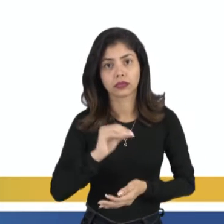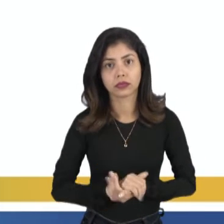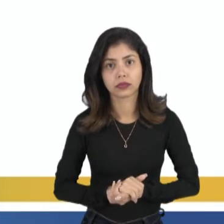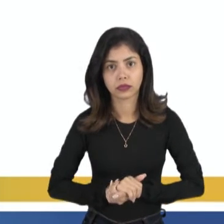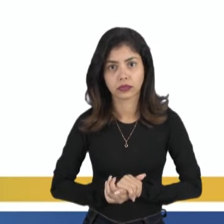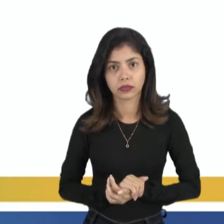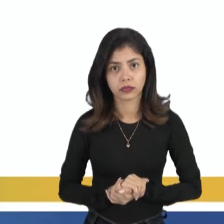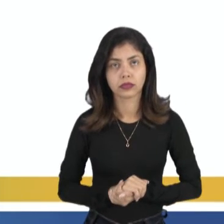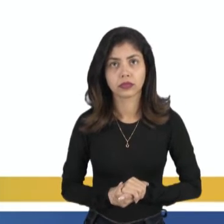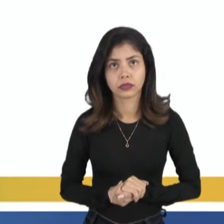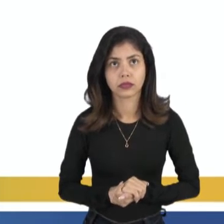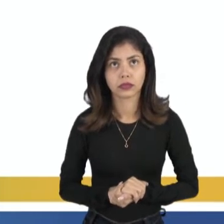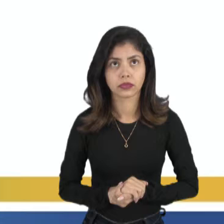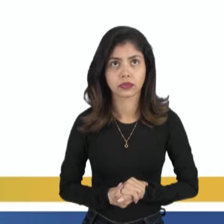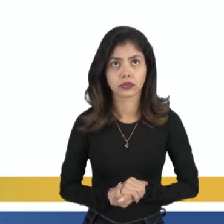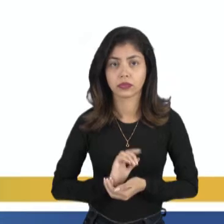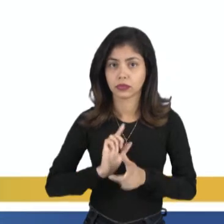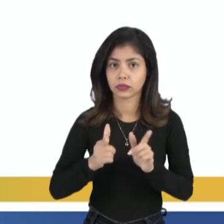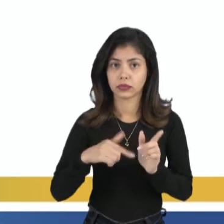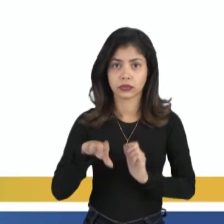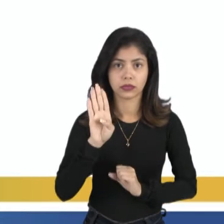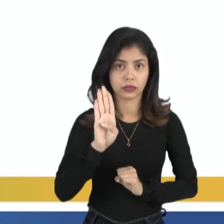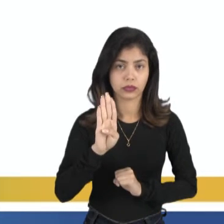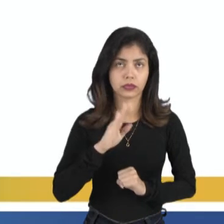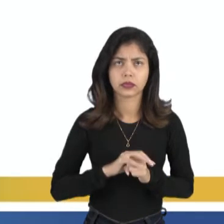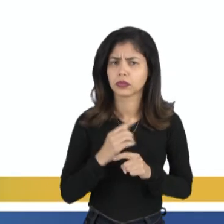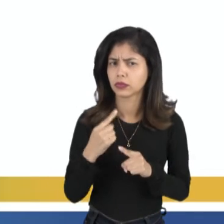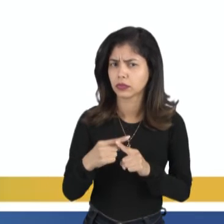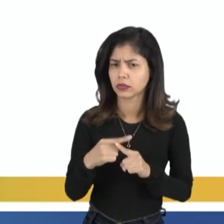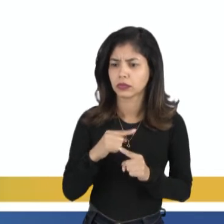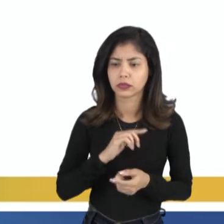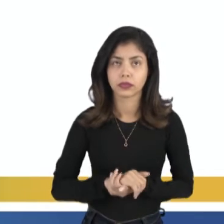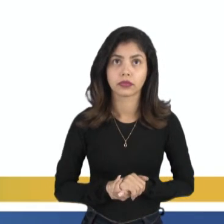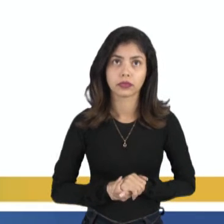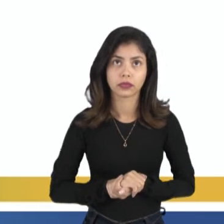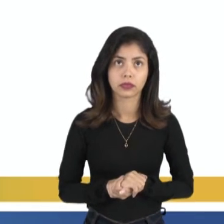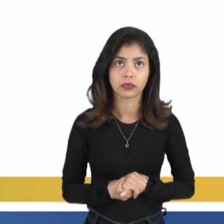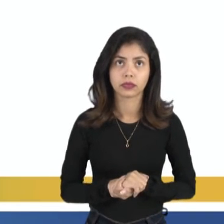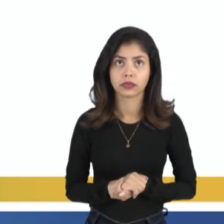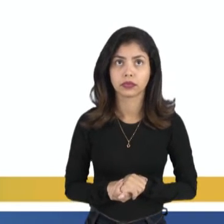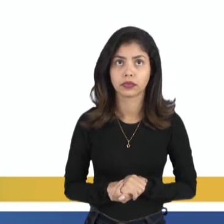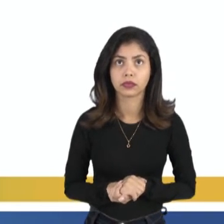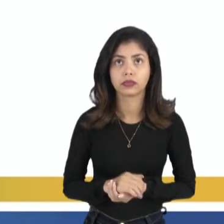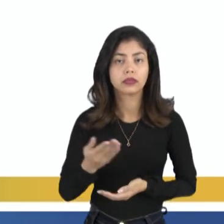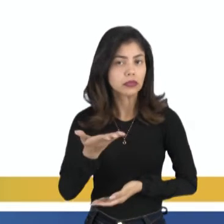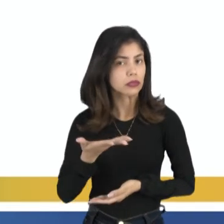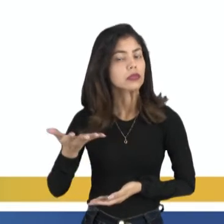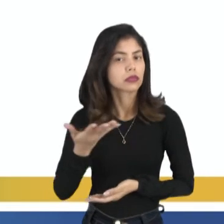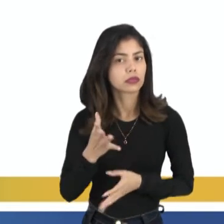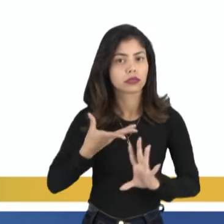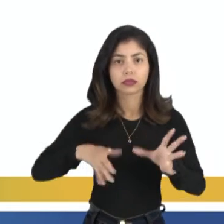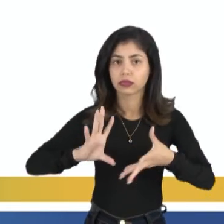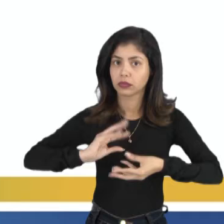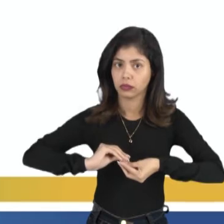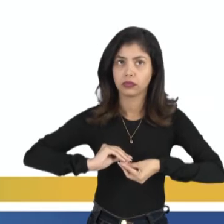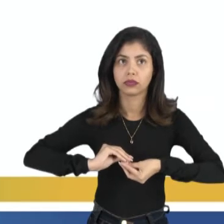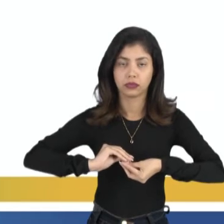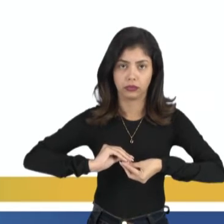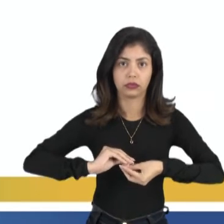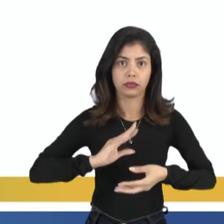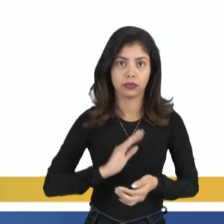Então vamos ver aí a alternativa B. Por que a B? Porque a B, pessoal, é basicamente o resumo disso daqui,